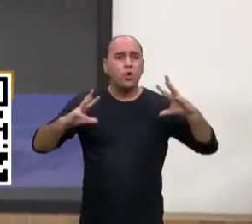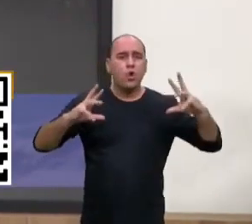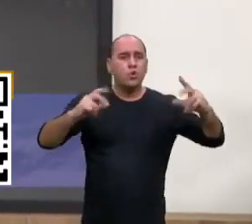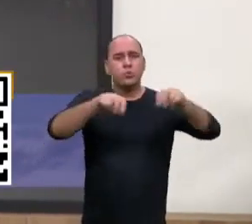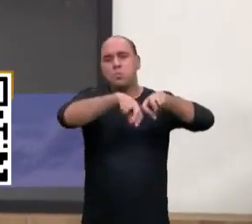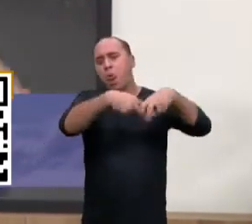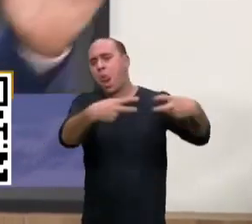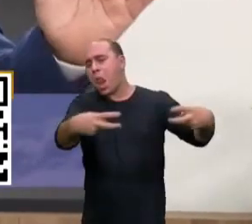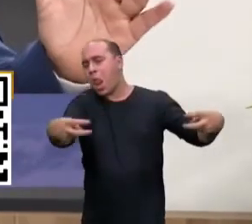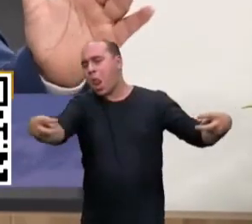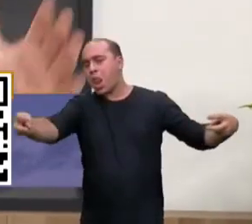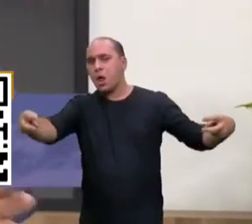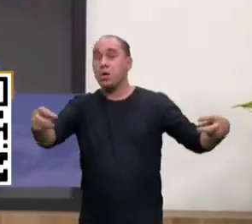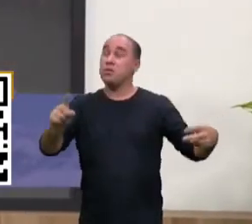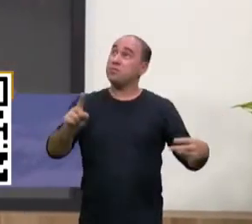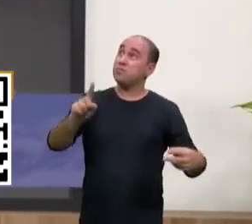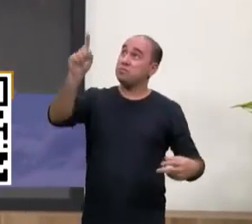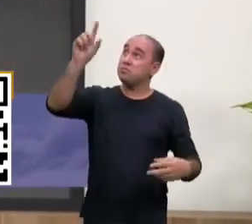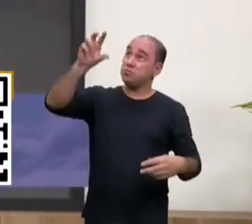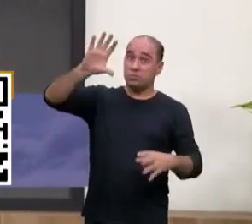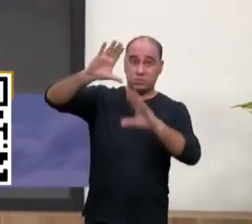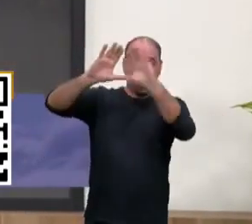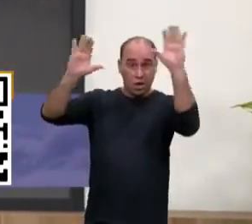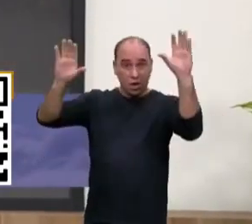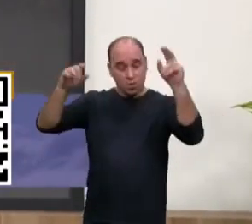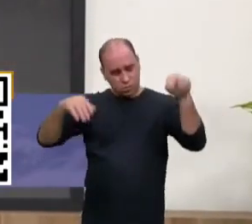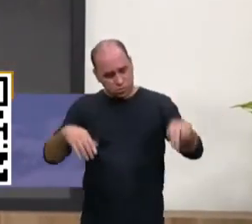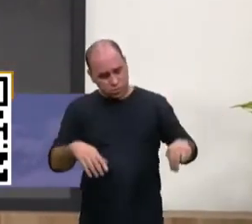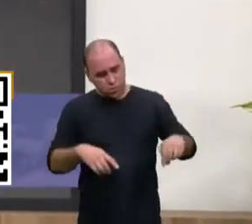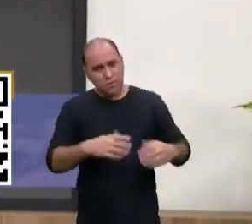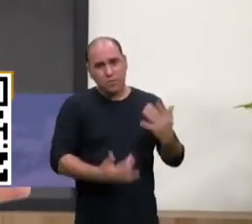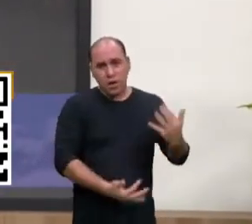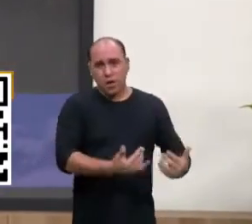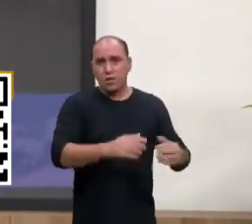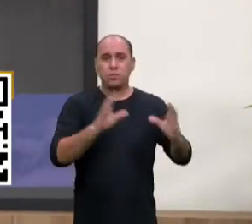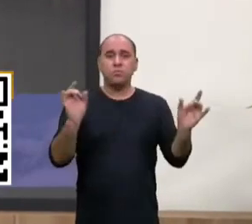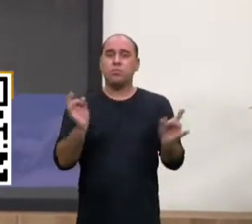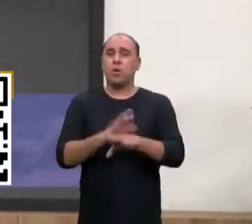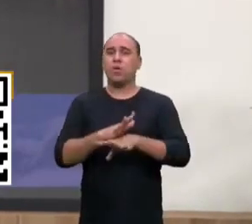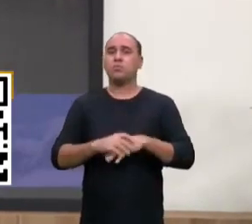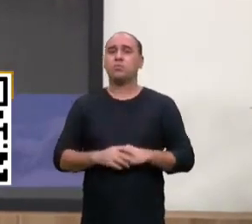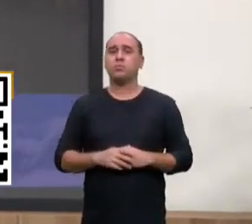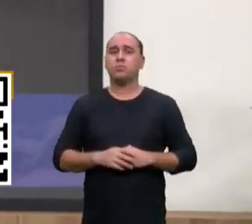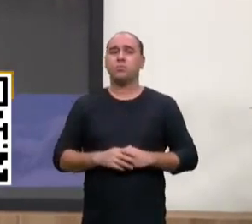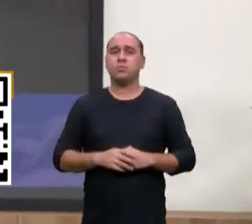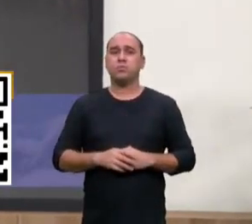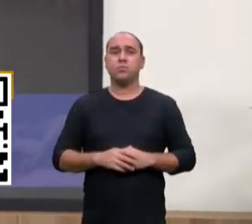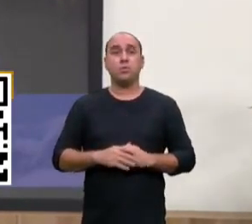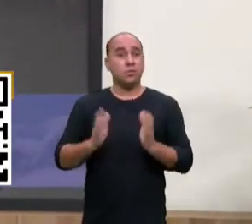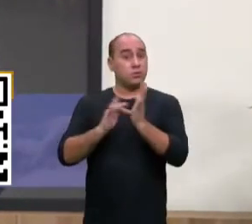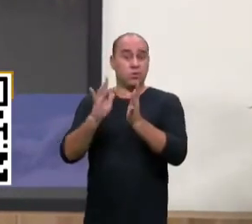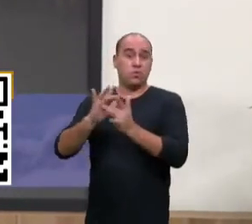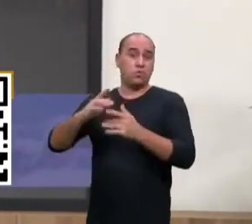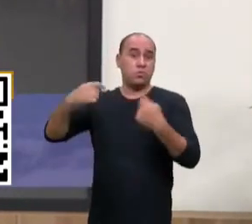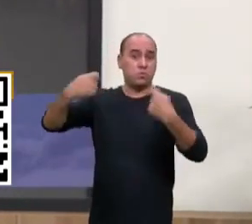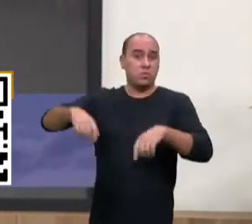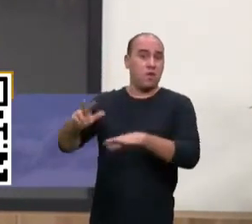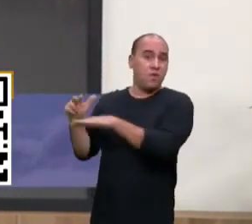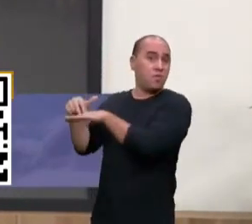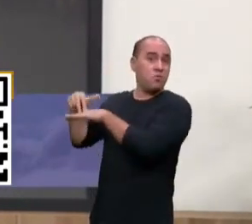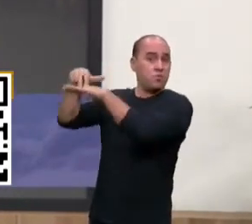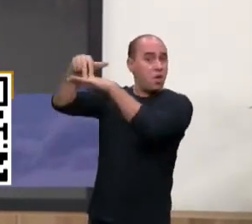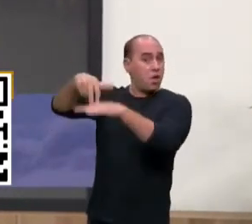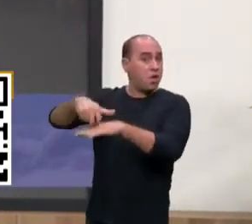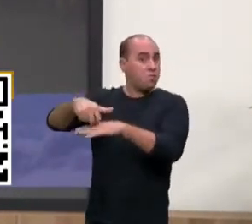massa todo mundo aí o bom vai para o céu ruim vai para o inferno ou mais ou menos aqui o purgatório tá o resolvido o problema aliás Jesus em precisa voltar